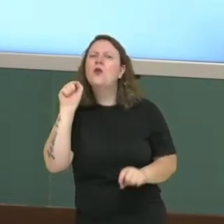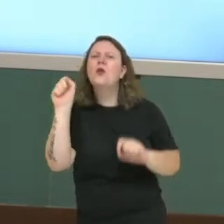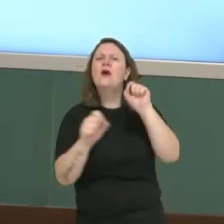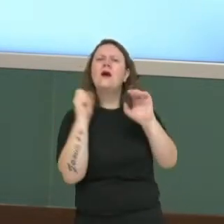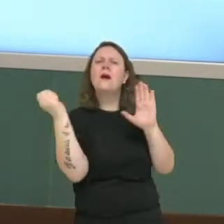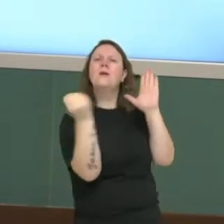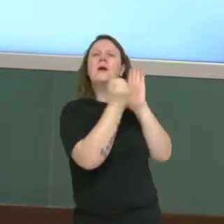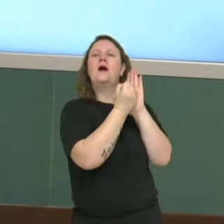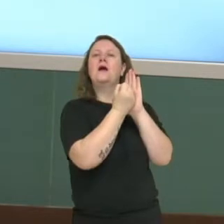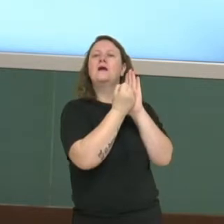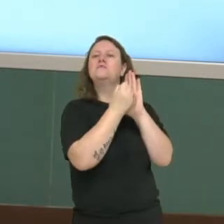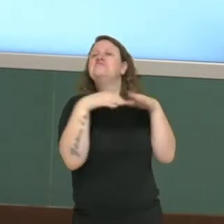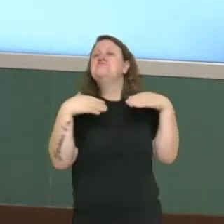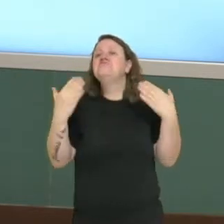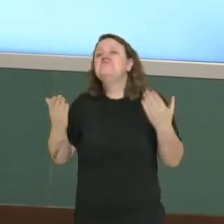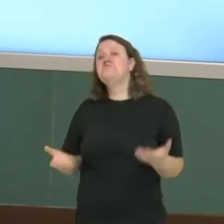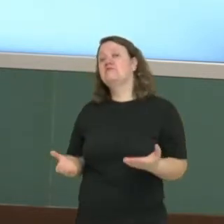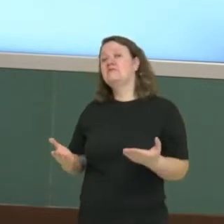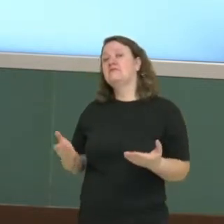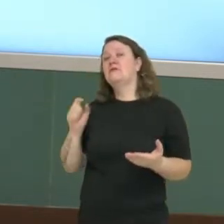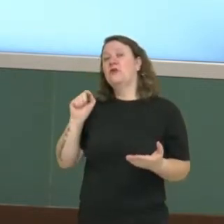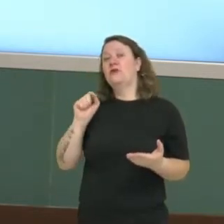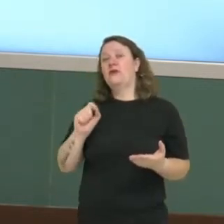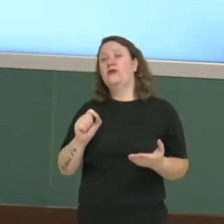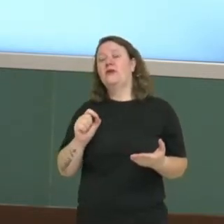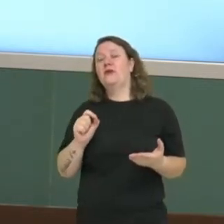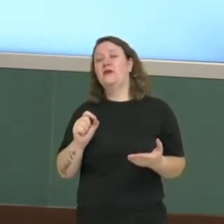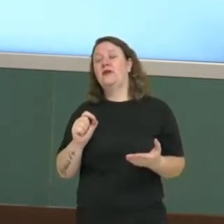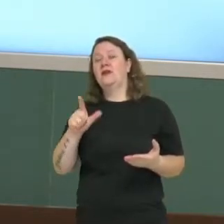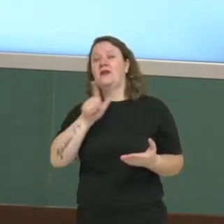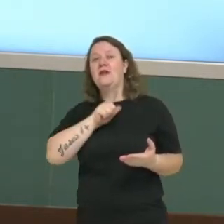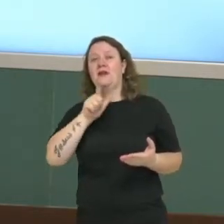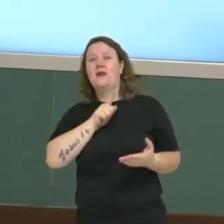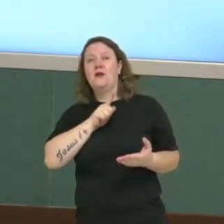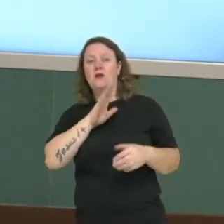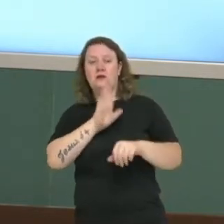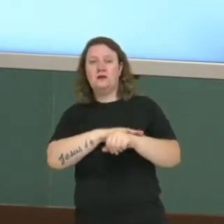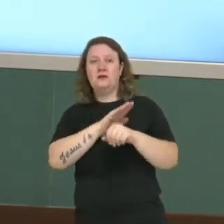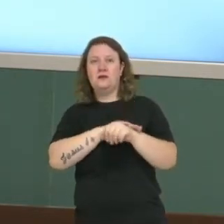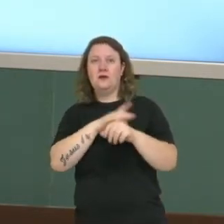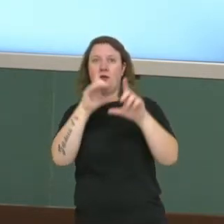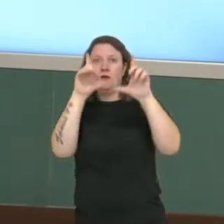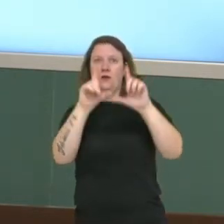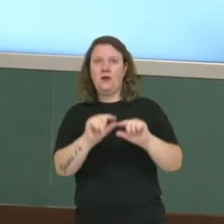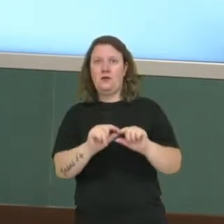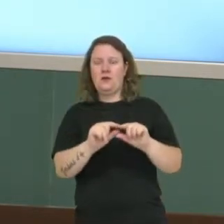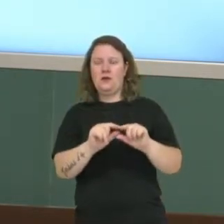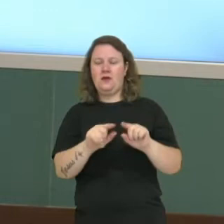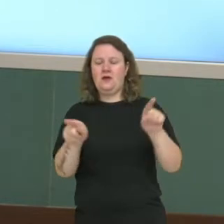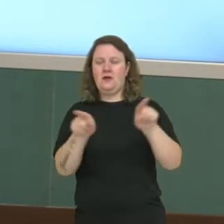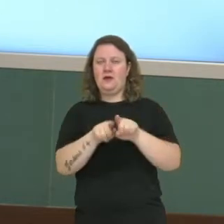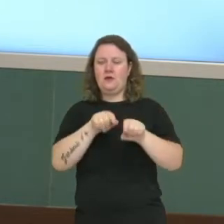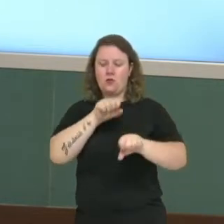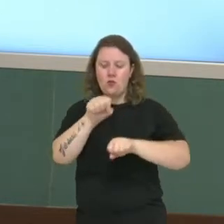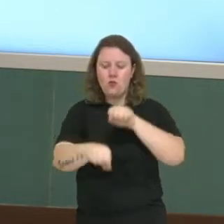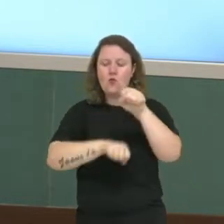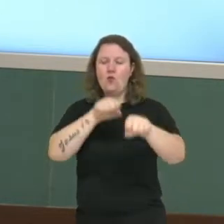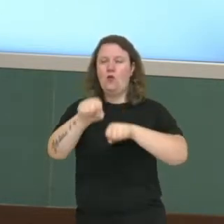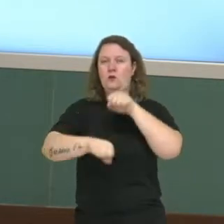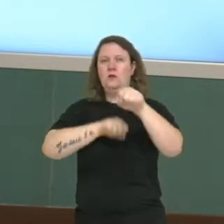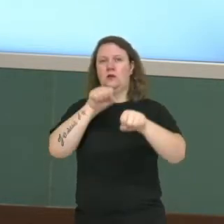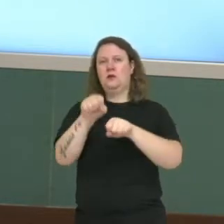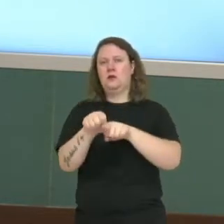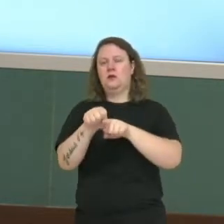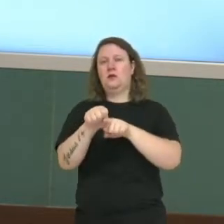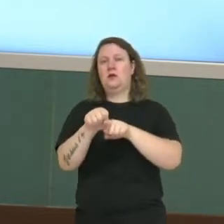vamos estabelecer? A marca de menor tempo. Então, nas provas de ciclismo,